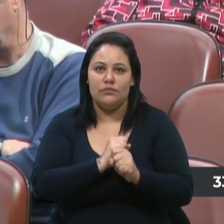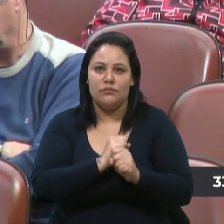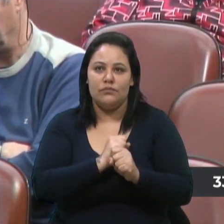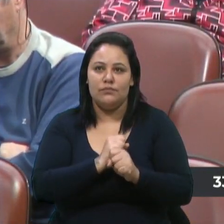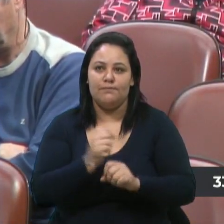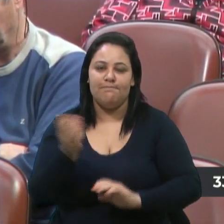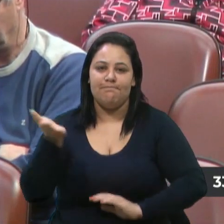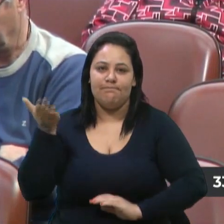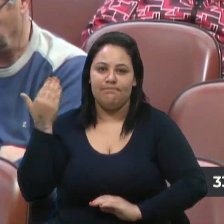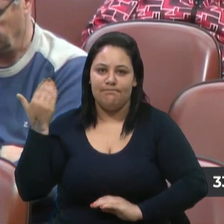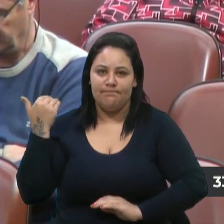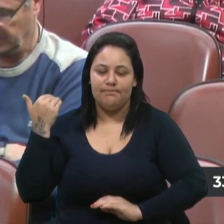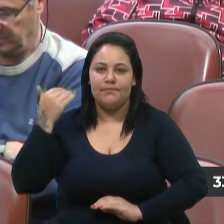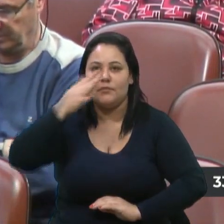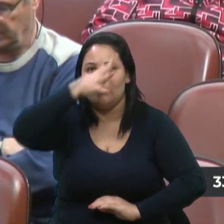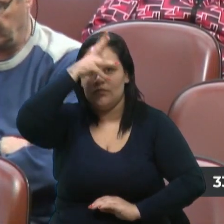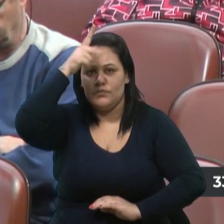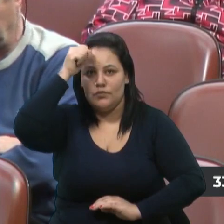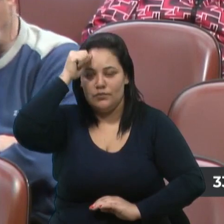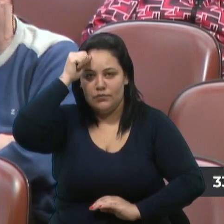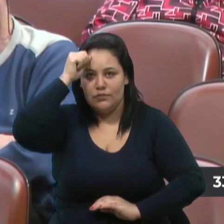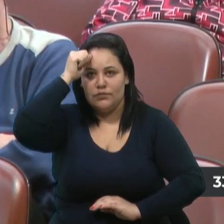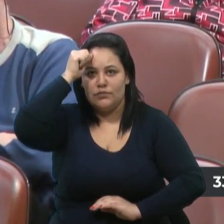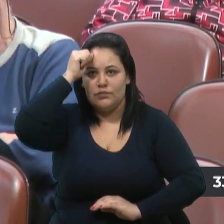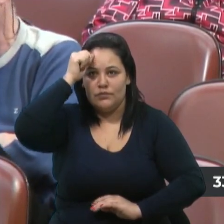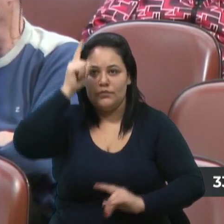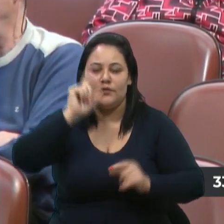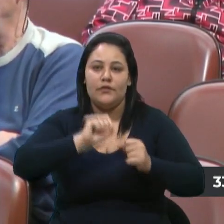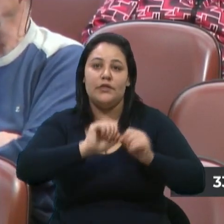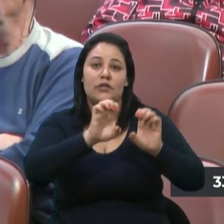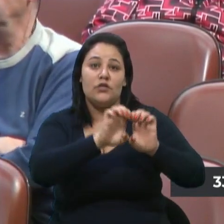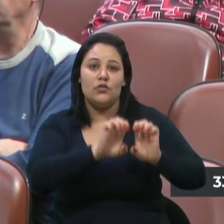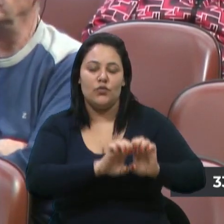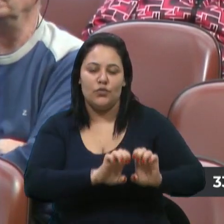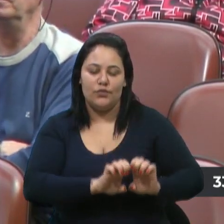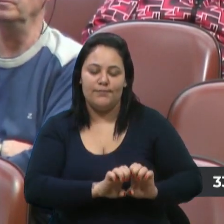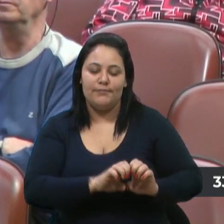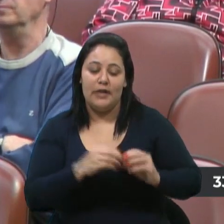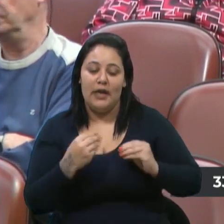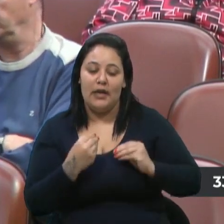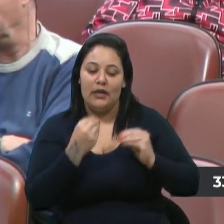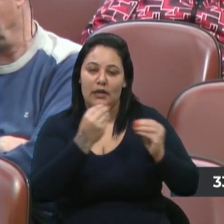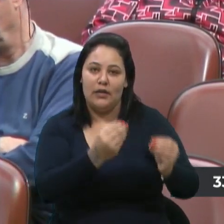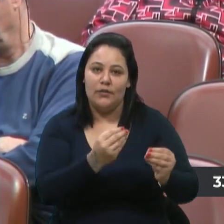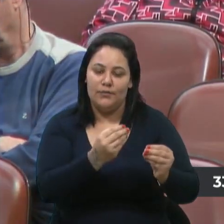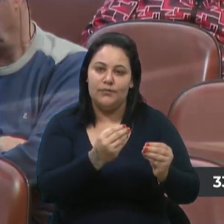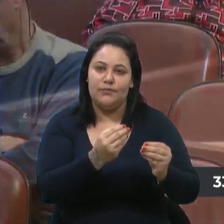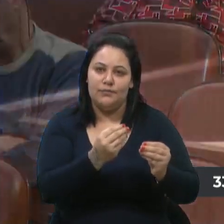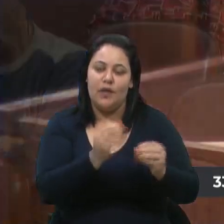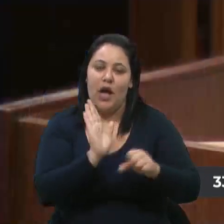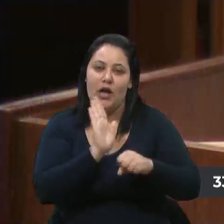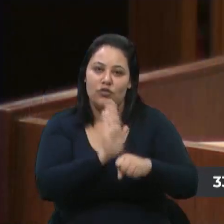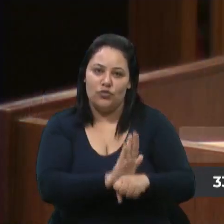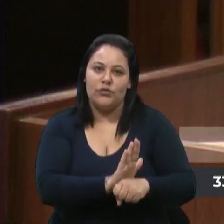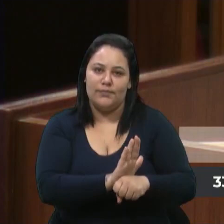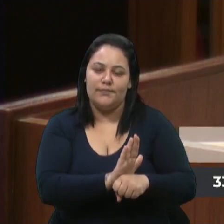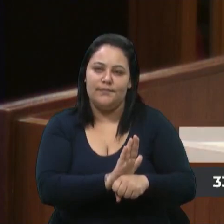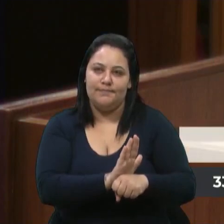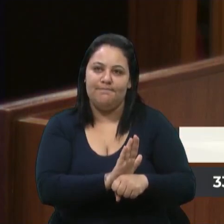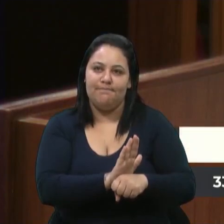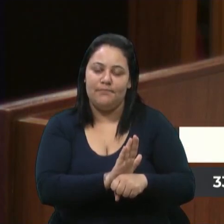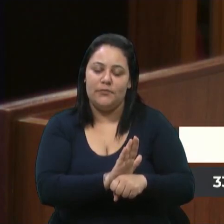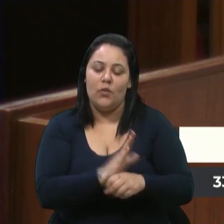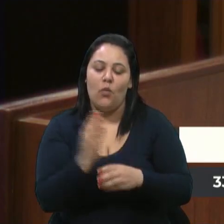o município fez estruturar, deu condições para que a gente pudesse estruturar este comitê. Então, é